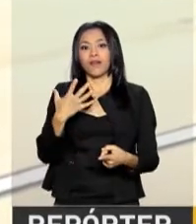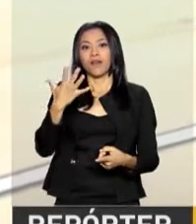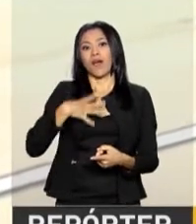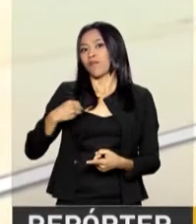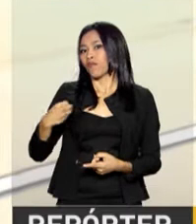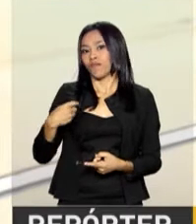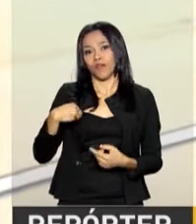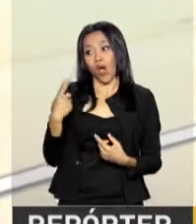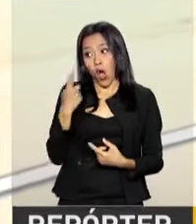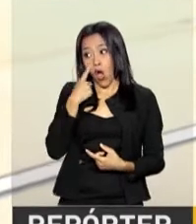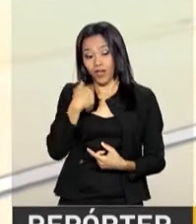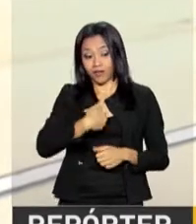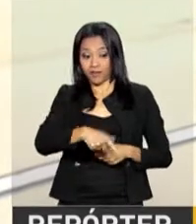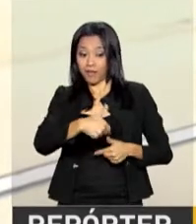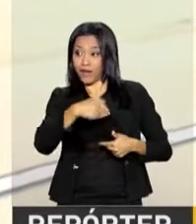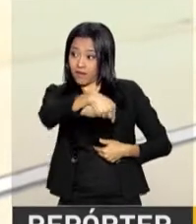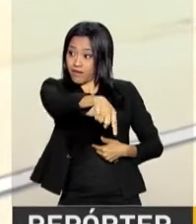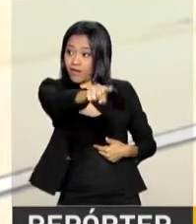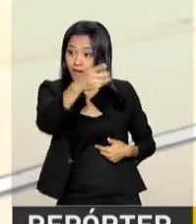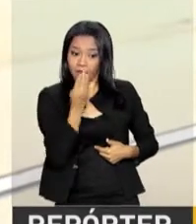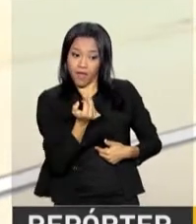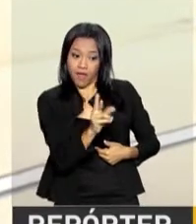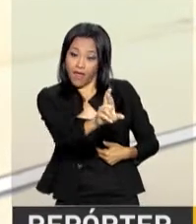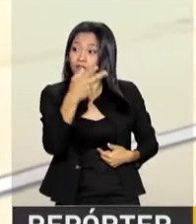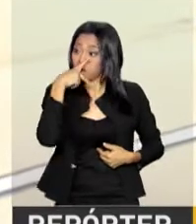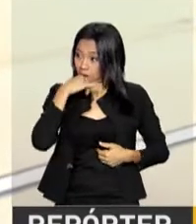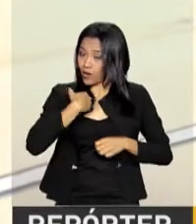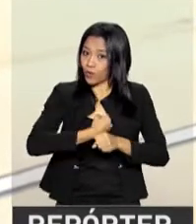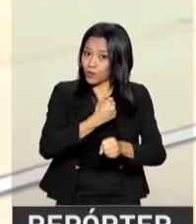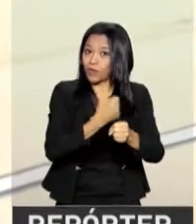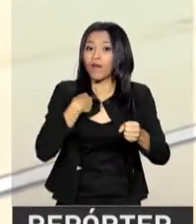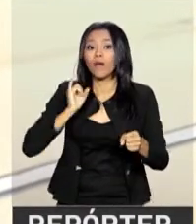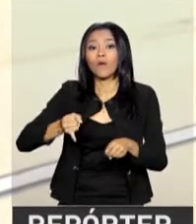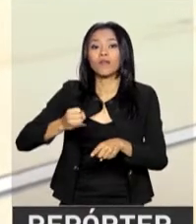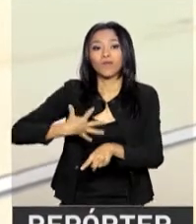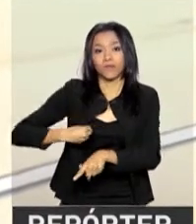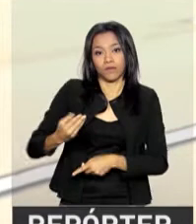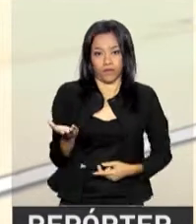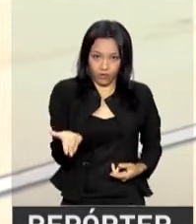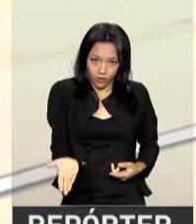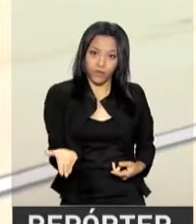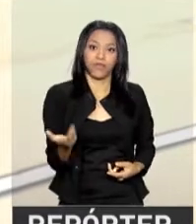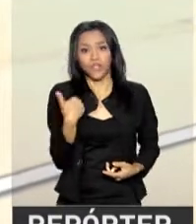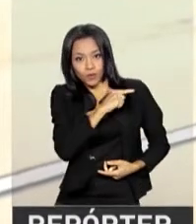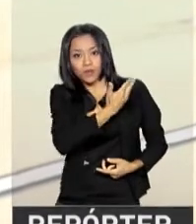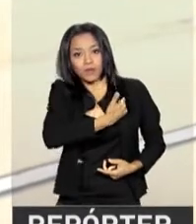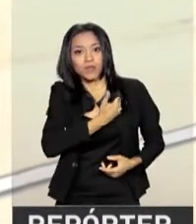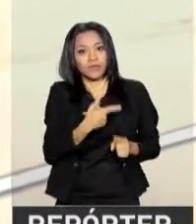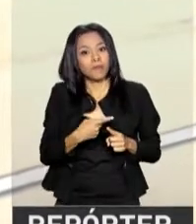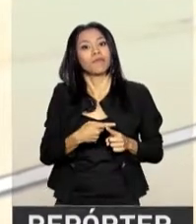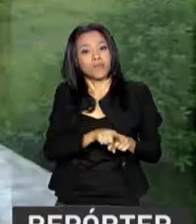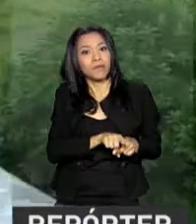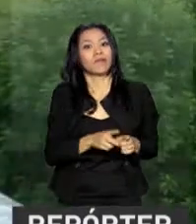o jovem vai trabalhando nessa obra e foi o seu pai construiu aí mas o resto da galera estava com ele é muito